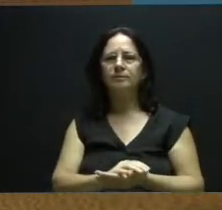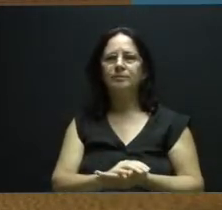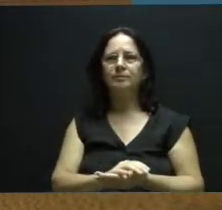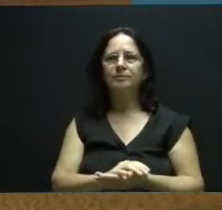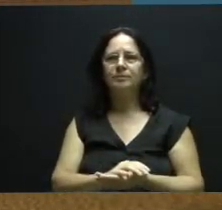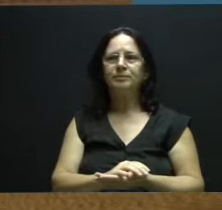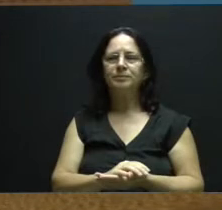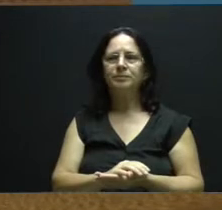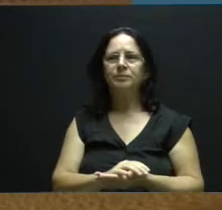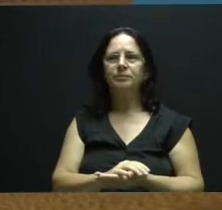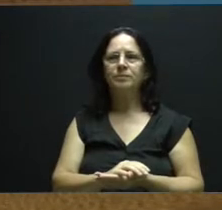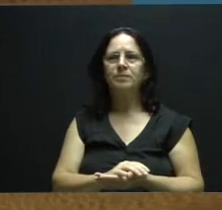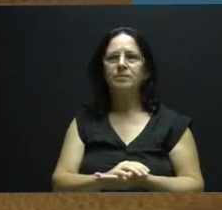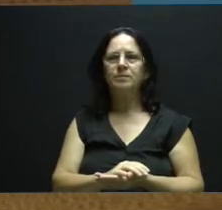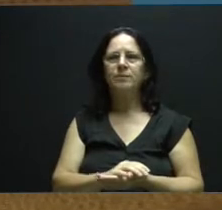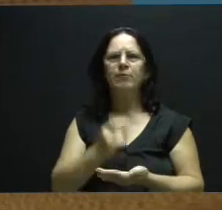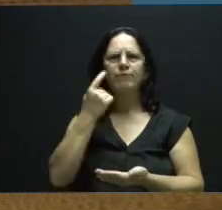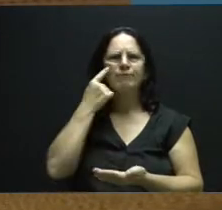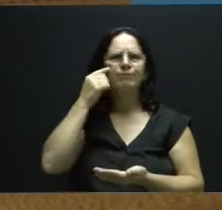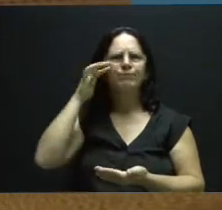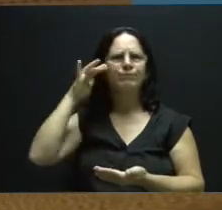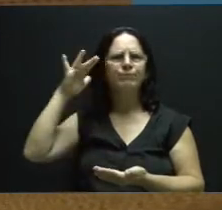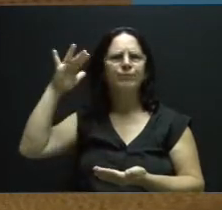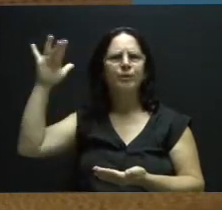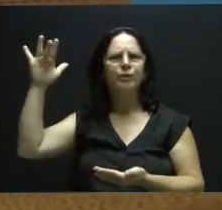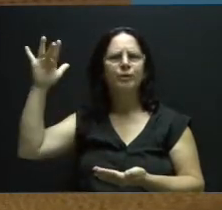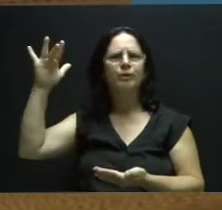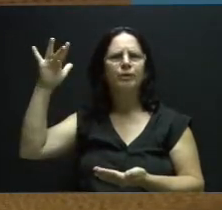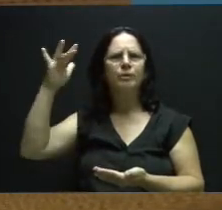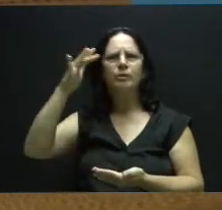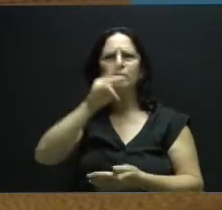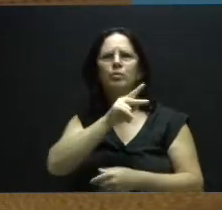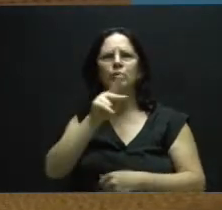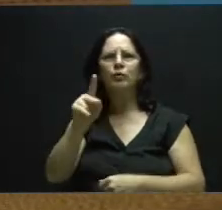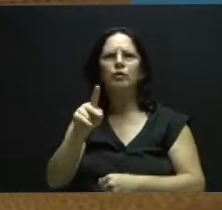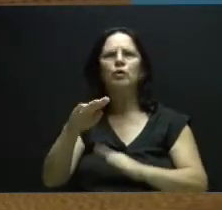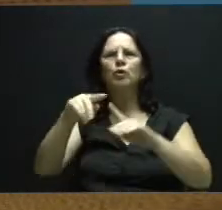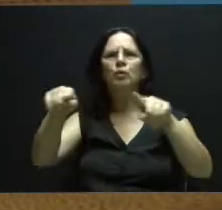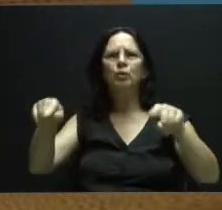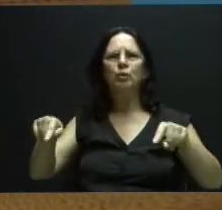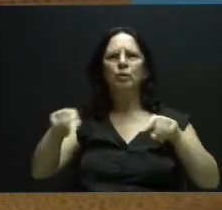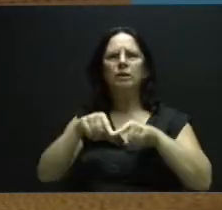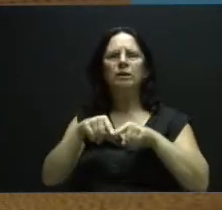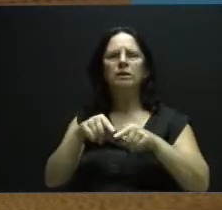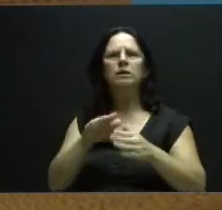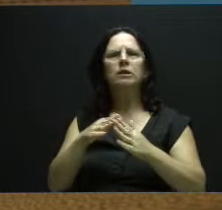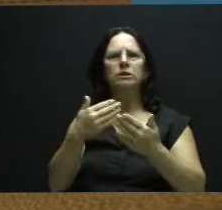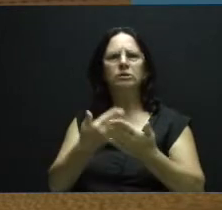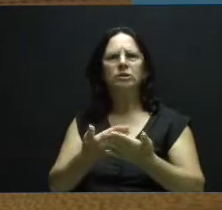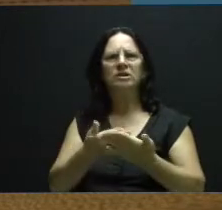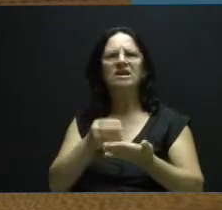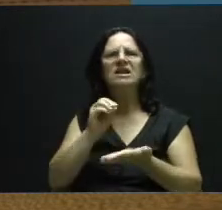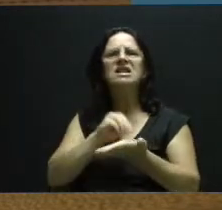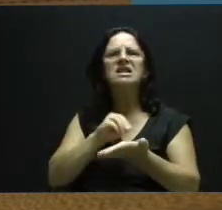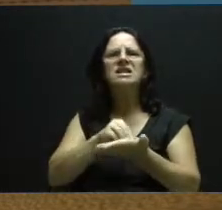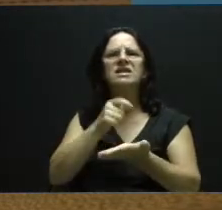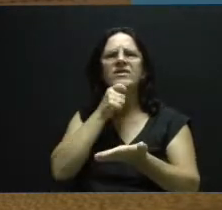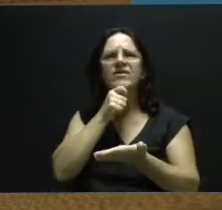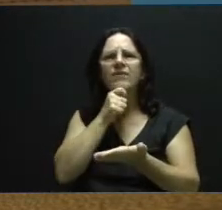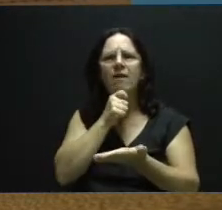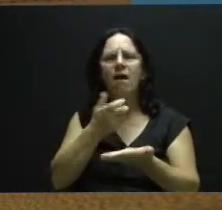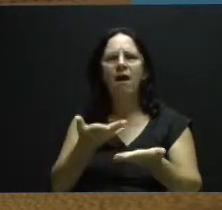imaginávamos eu fico imaginando os professores em classe de aula sem ar condicionado imagina nossas